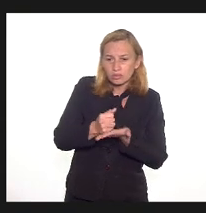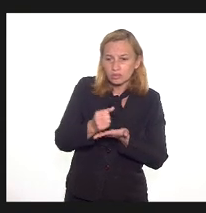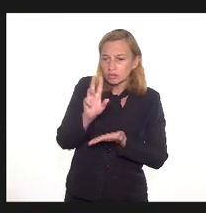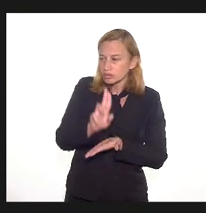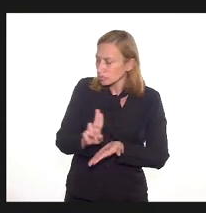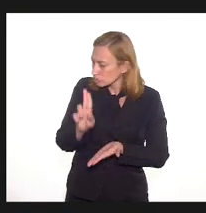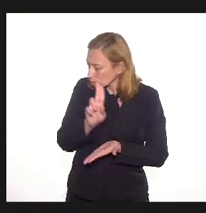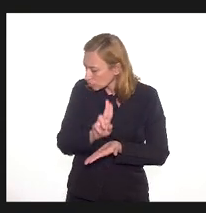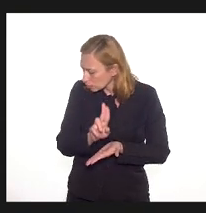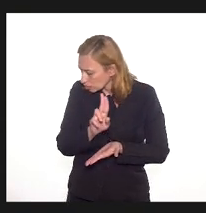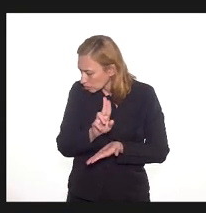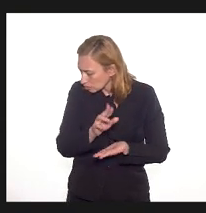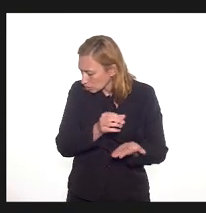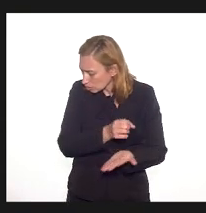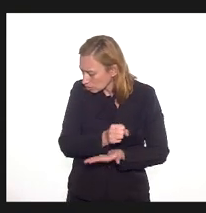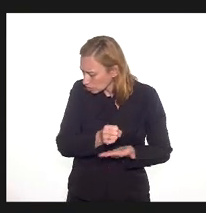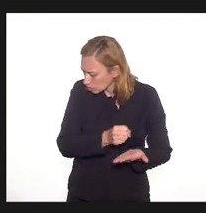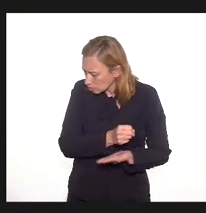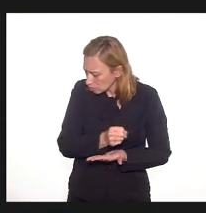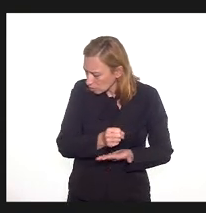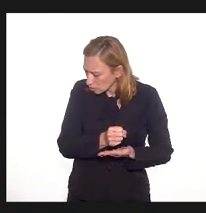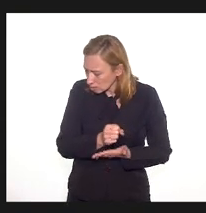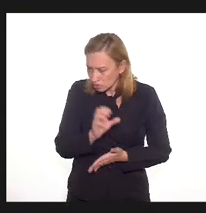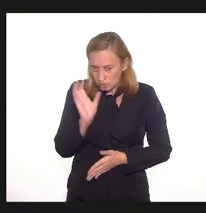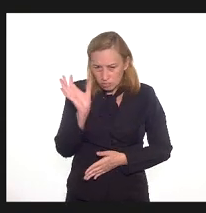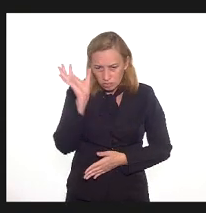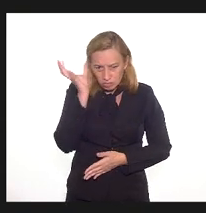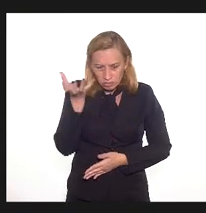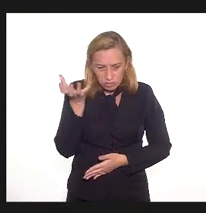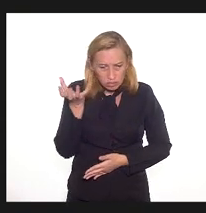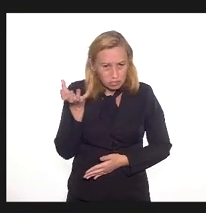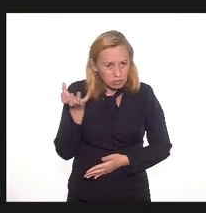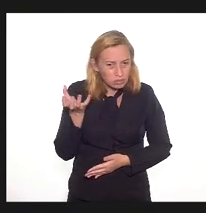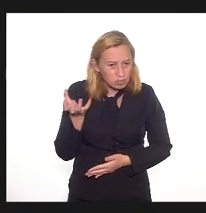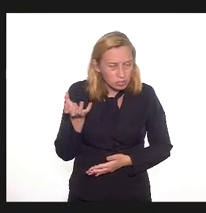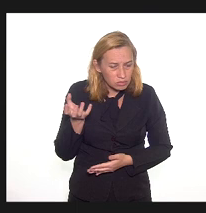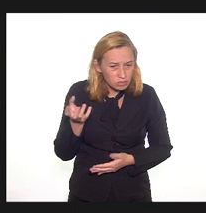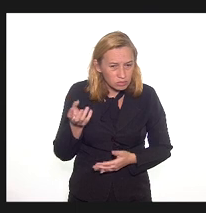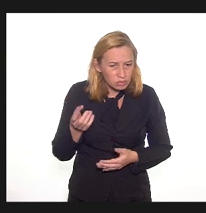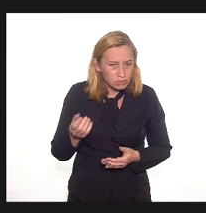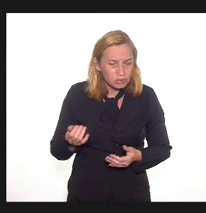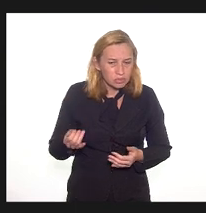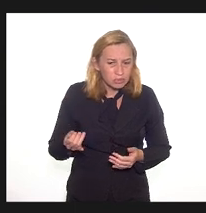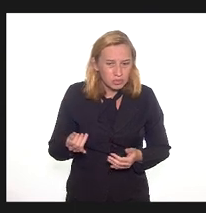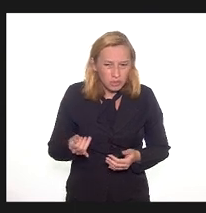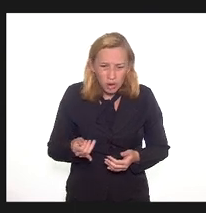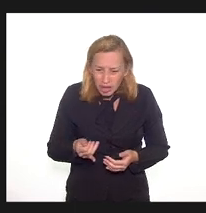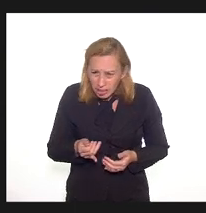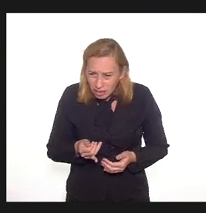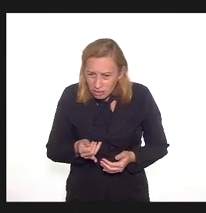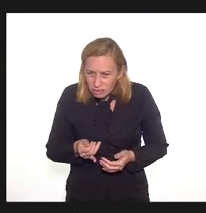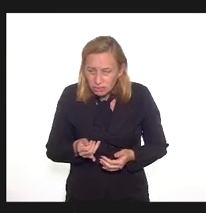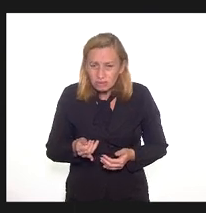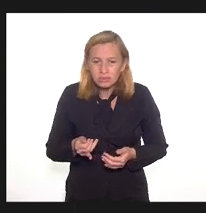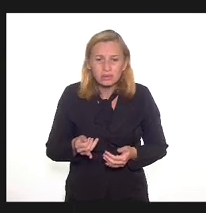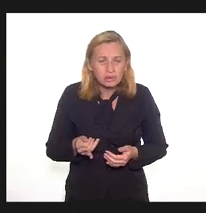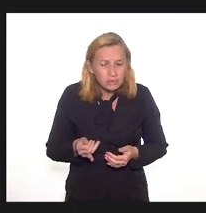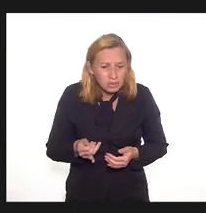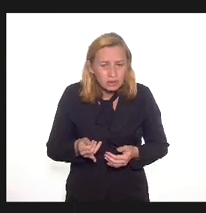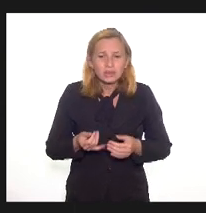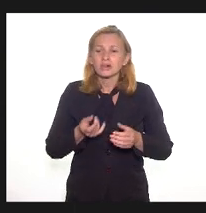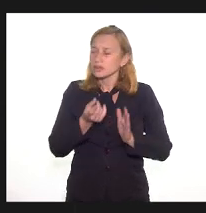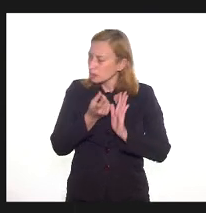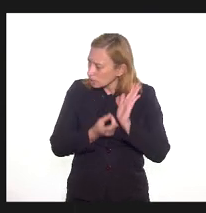utilizar, ela é basicamente realizada caso a caso, em cima de uma avaliação econômica, contendo custo de caixa, custo do